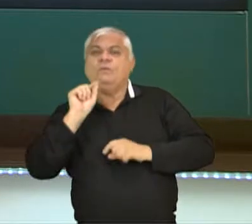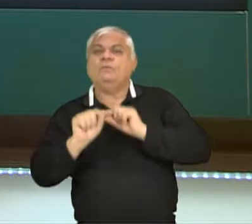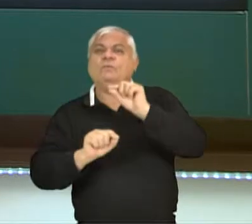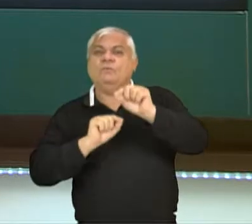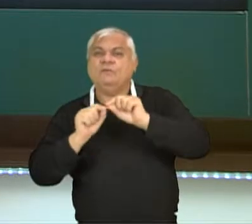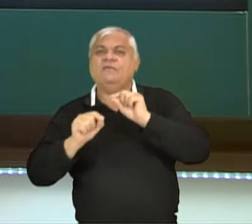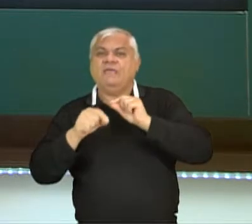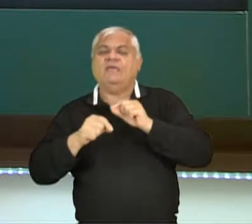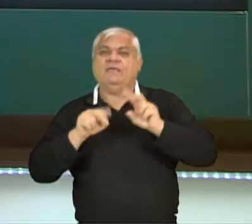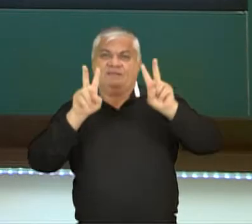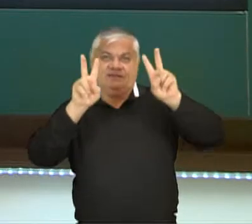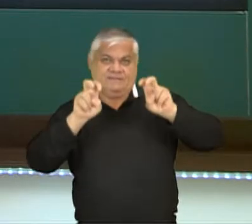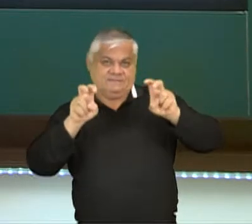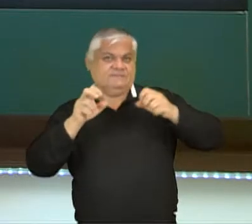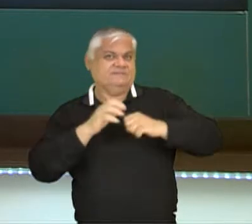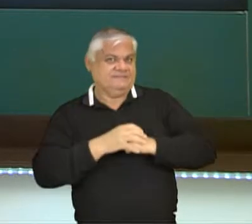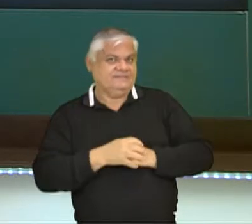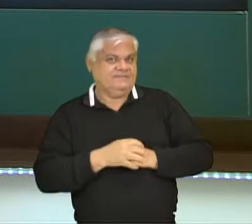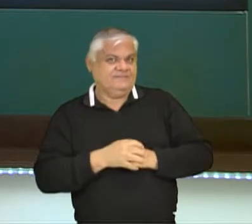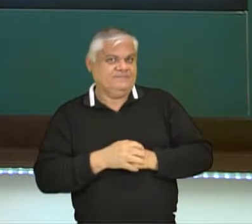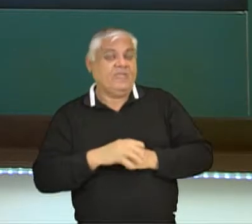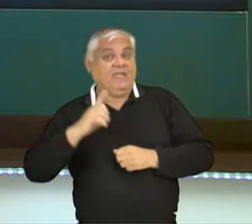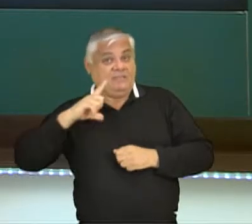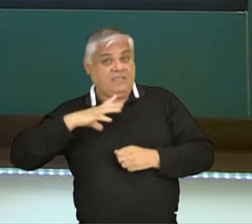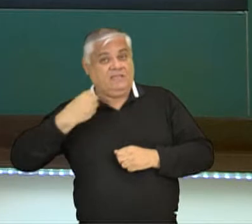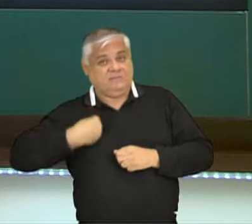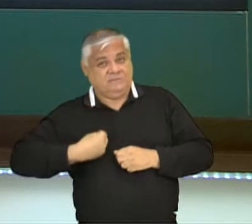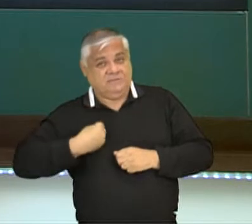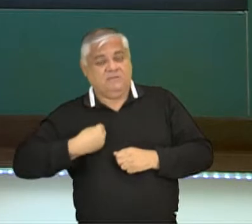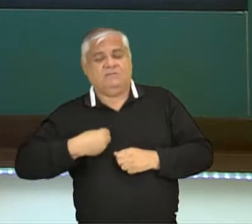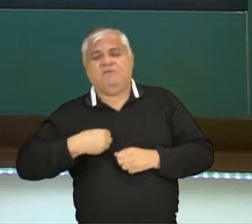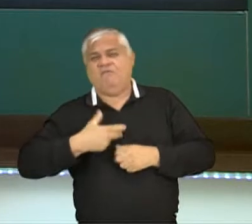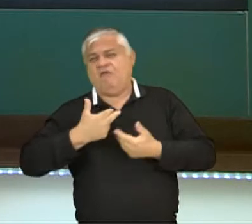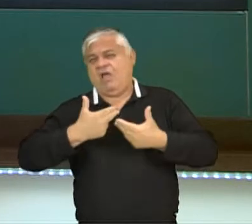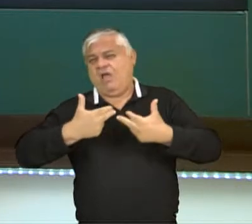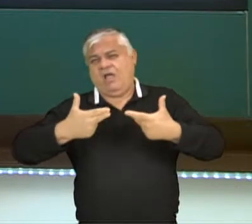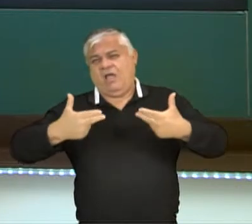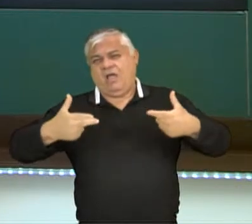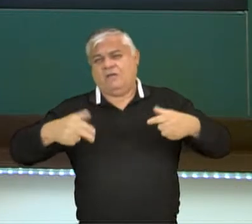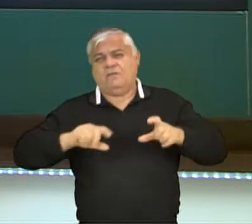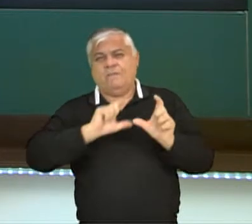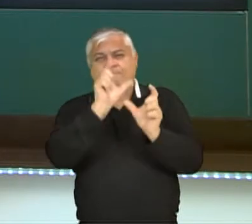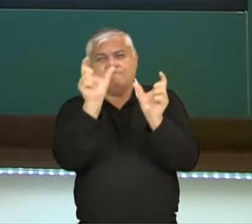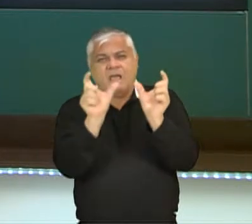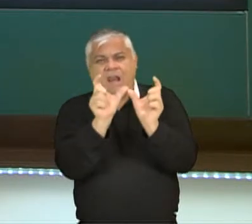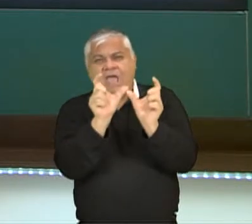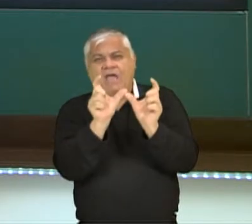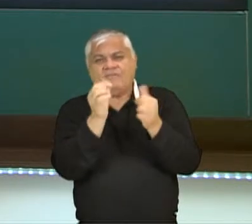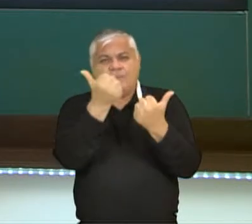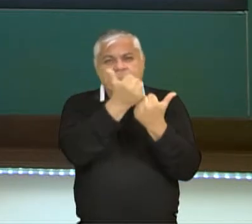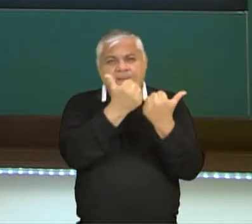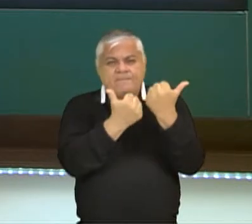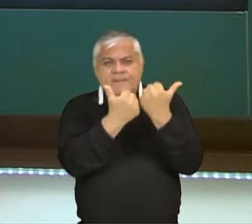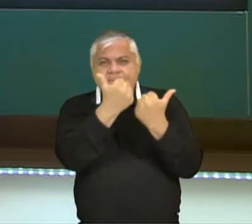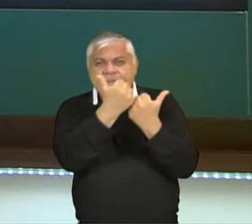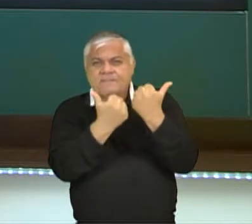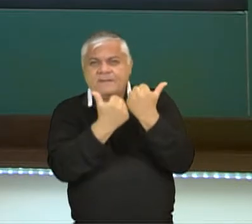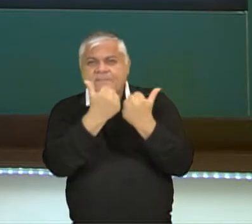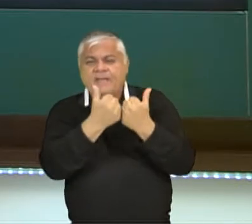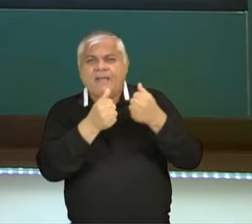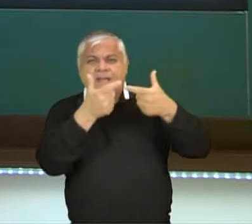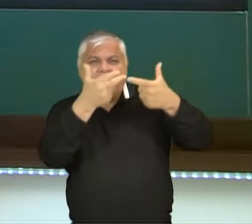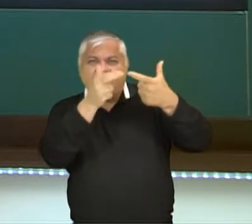eu estou me referindo. Então existem vários sinônimos que podem ser utilizados para fazer a referenciação a